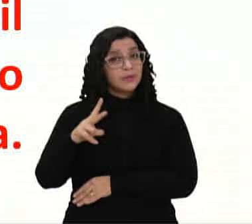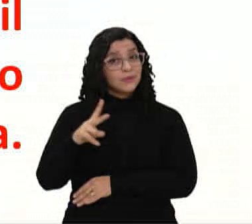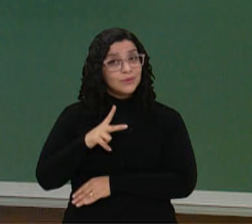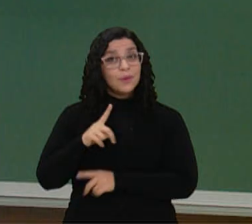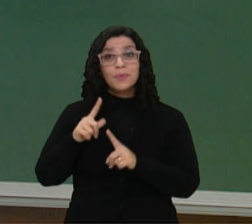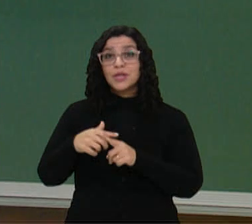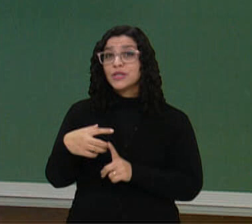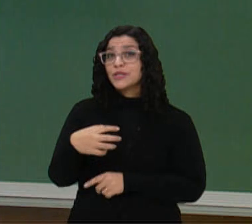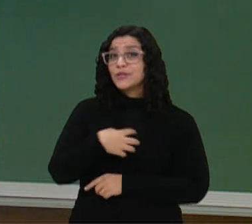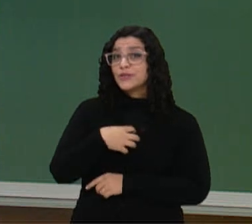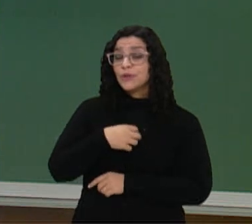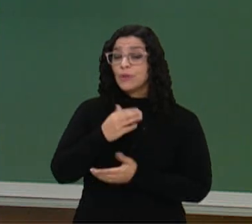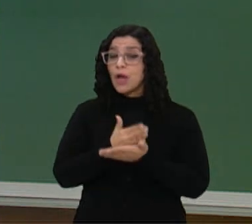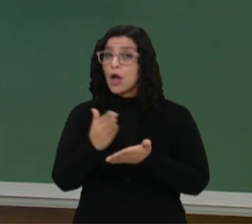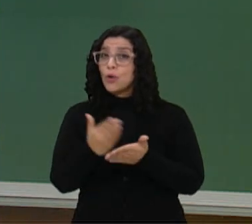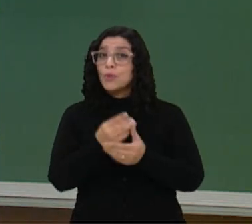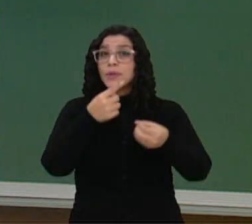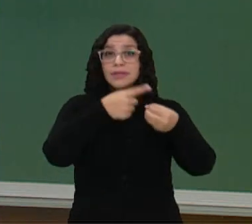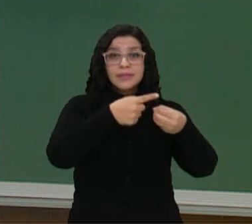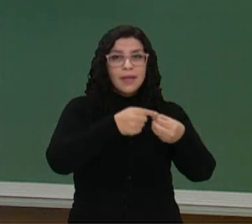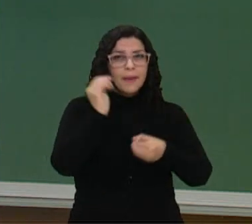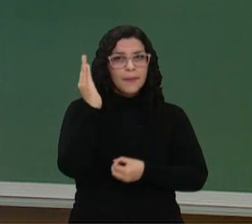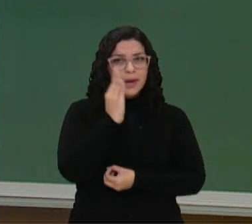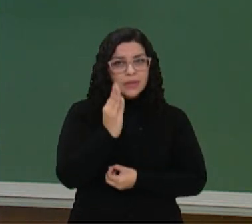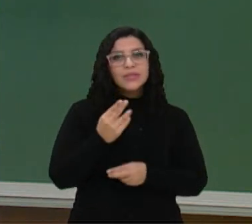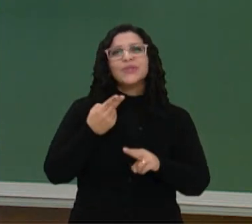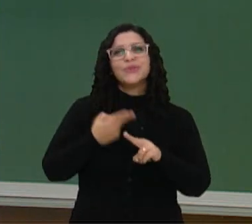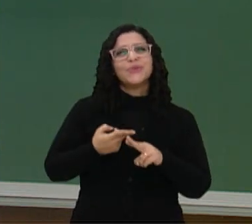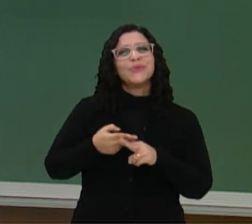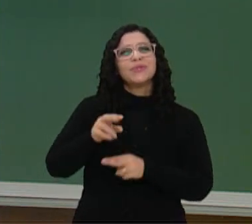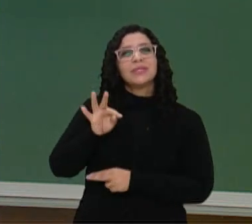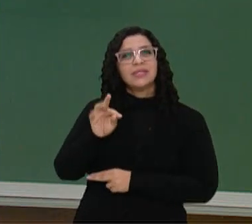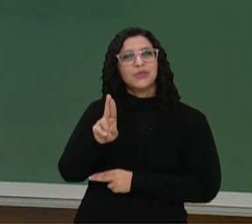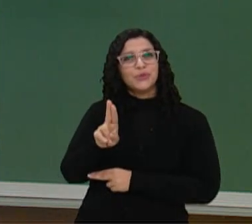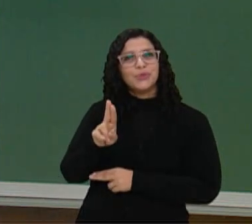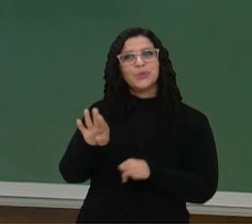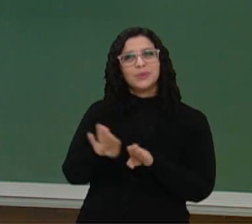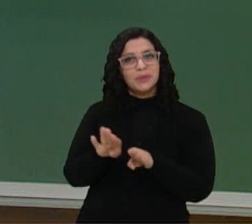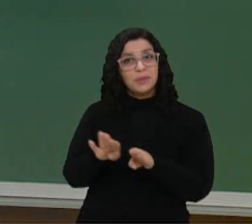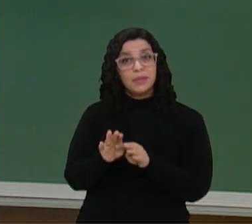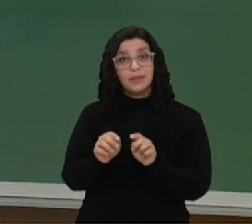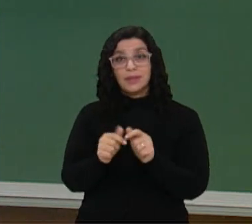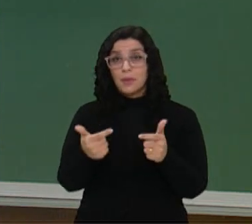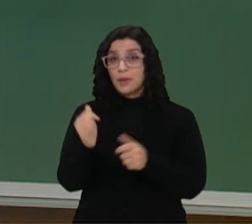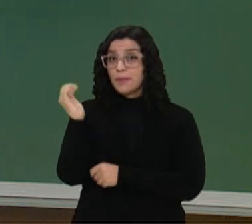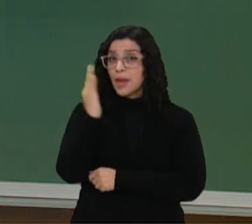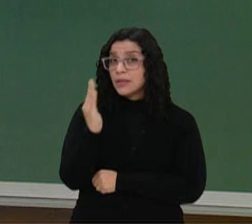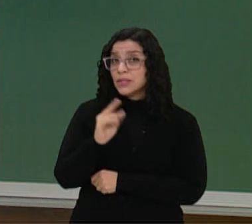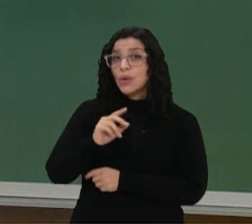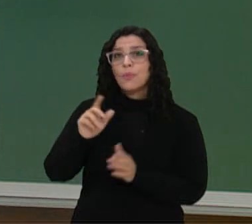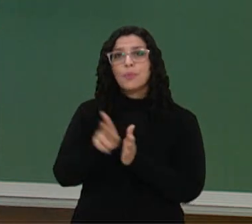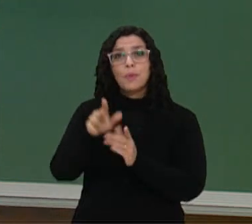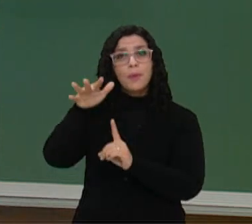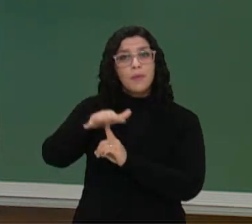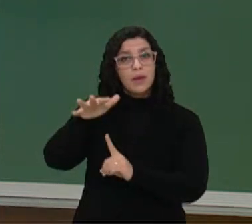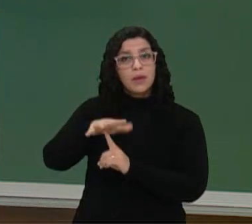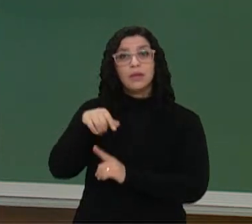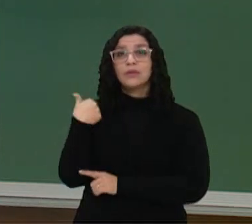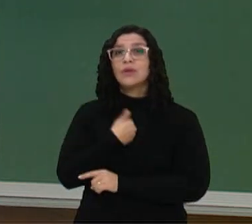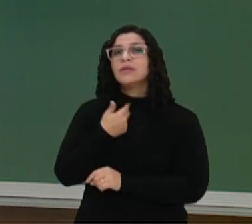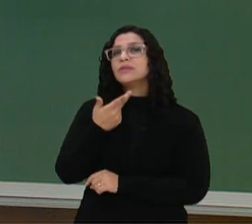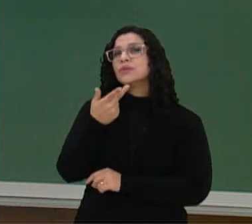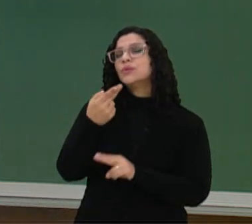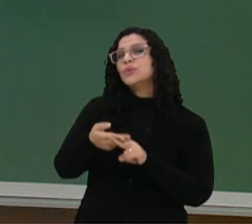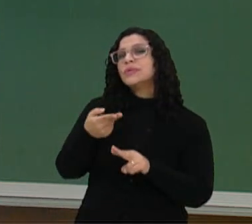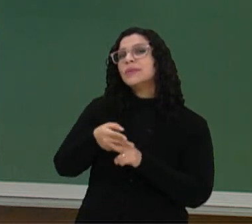né? Algumas regiões apenas do Brasil se utiliza-se o tu, na maioria do Brasil e na maioria do Paraná utilizamos o